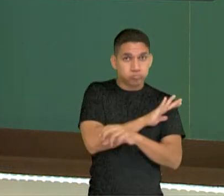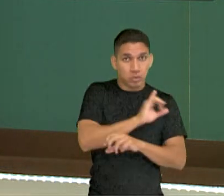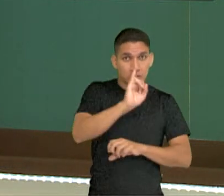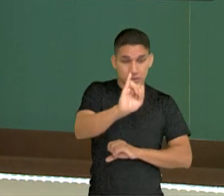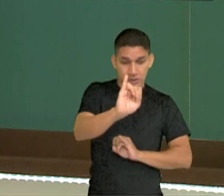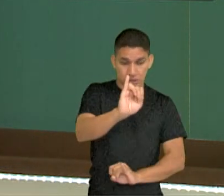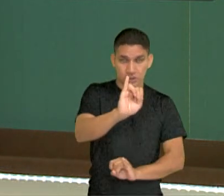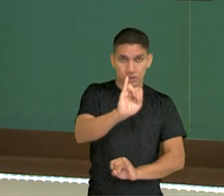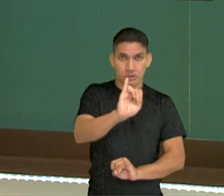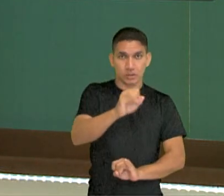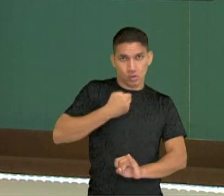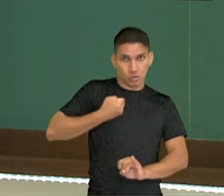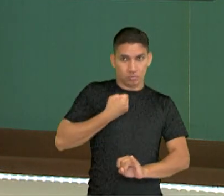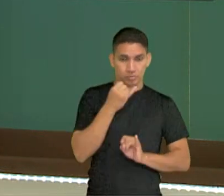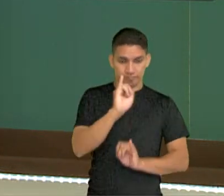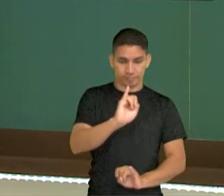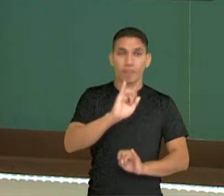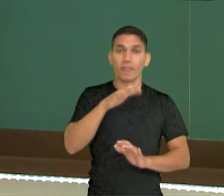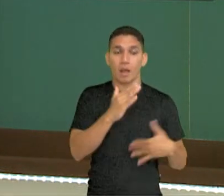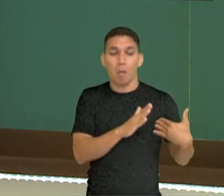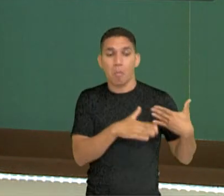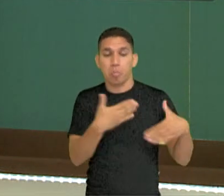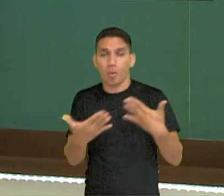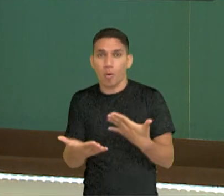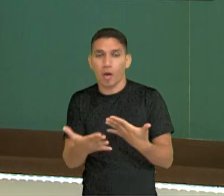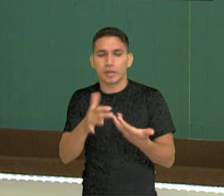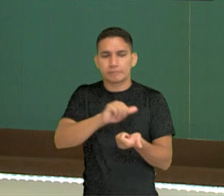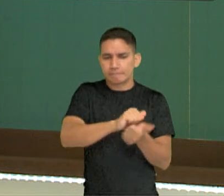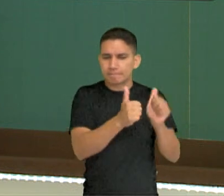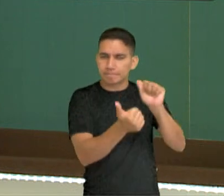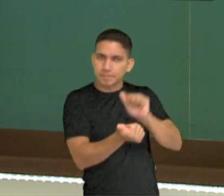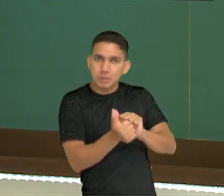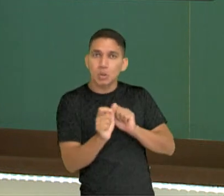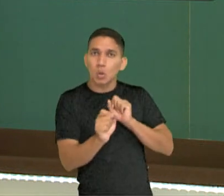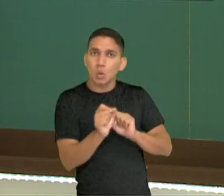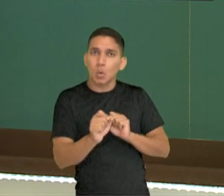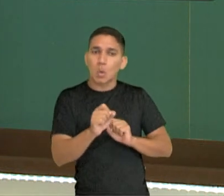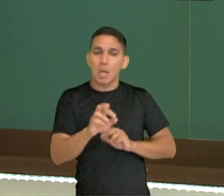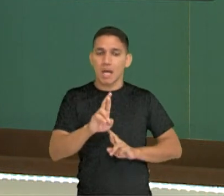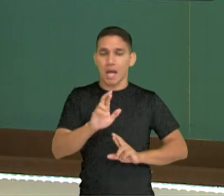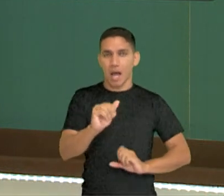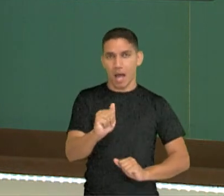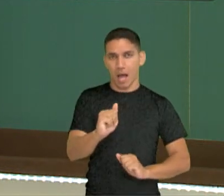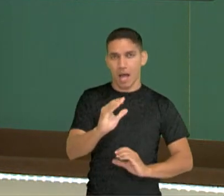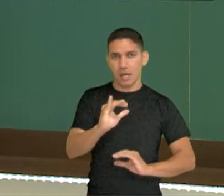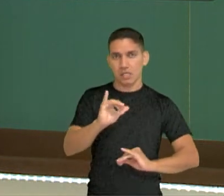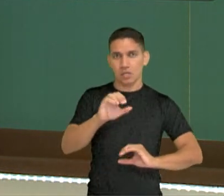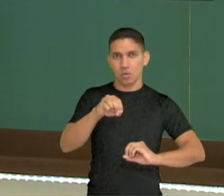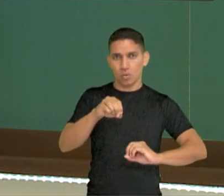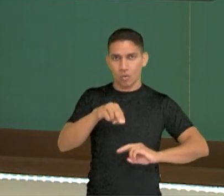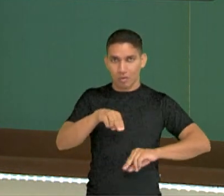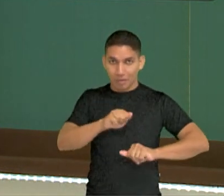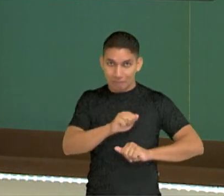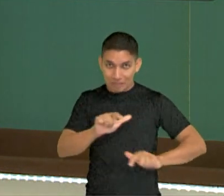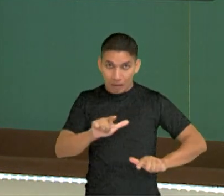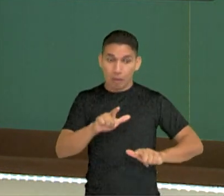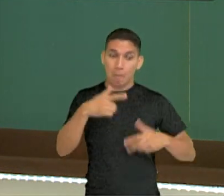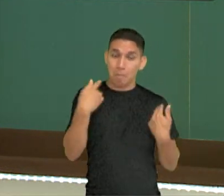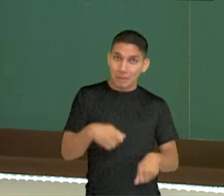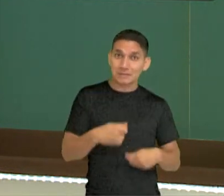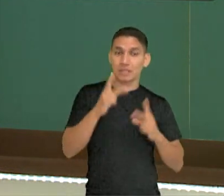denominador. Então, esse processo de racionalização significa transformar essa fração em